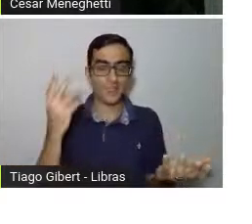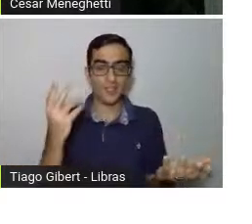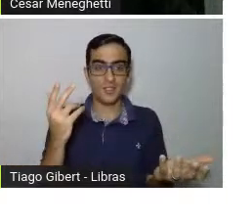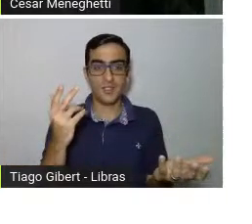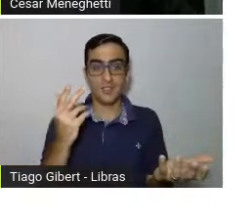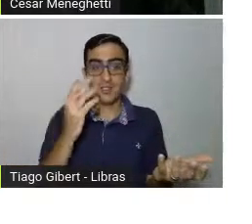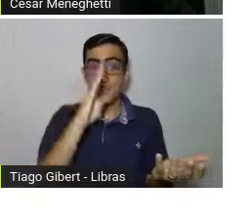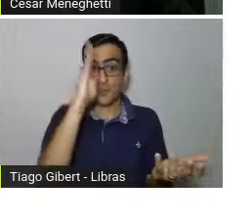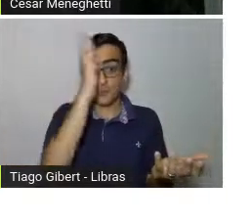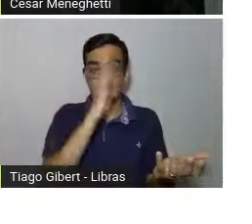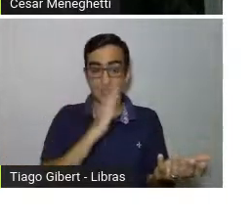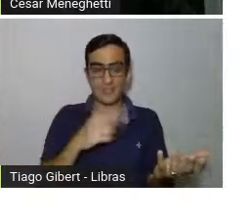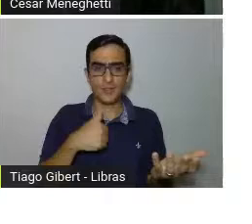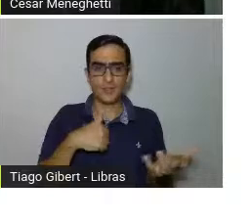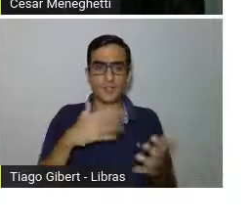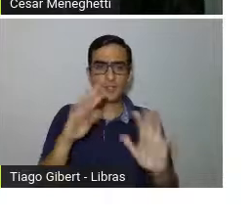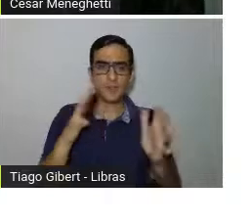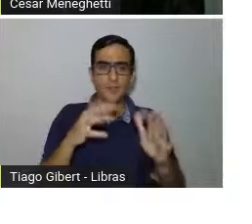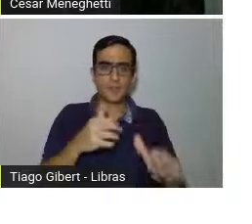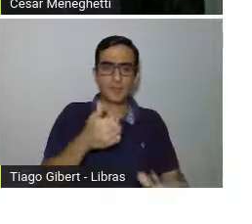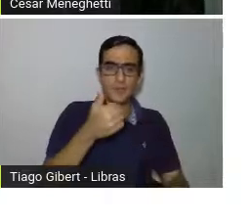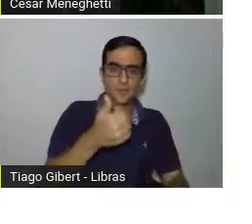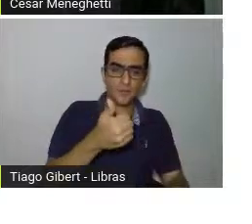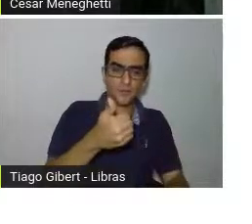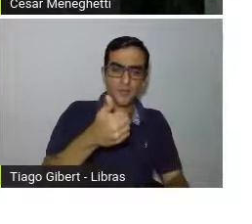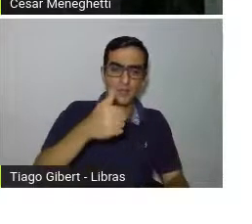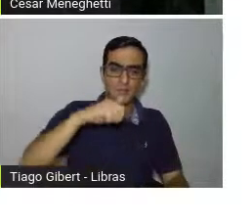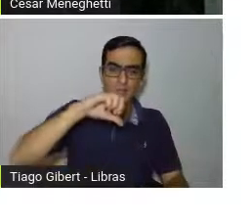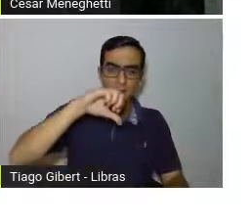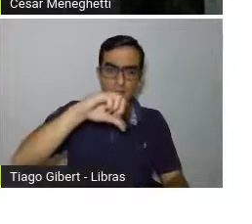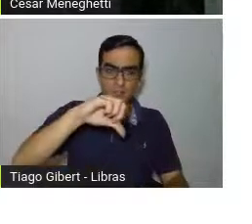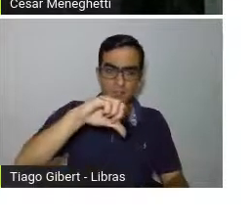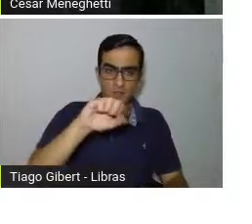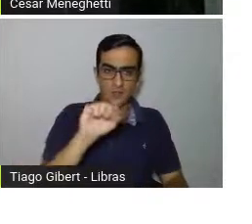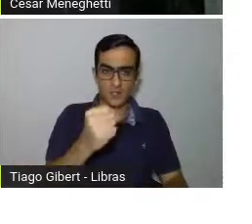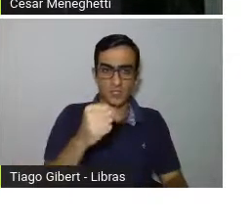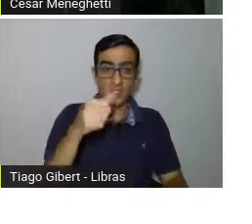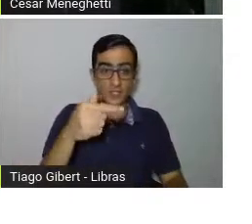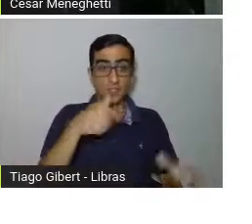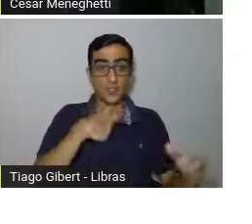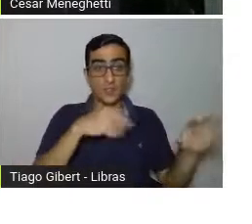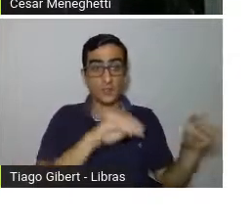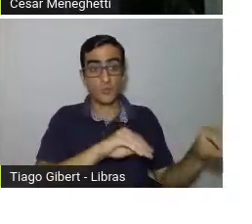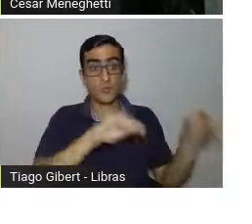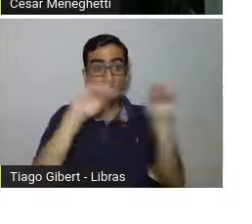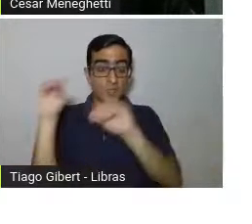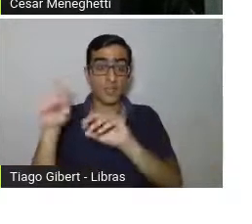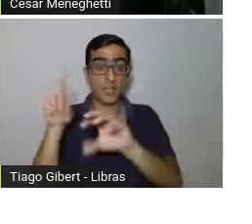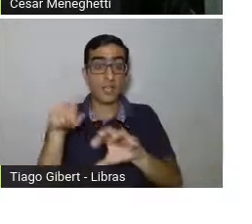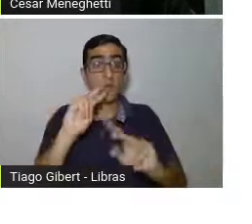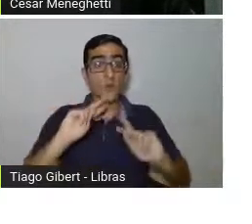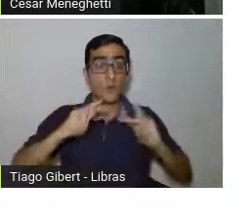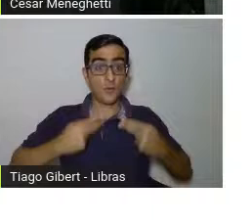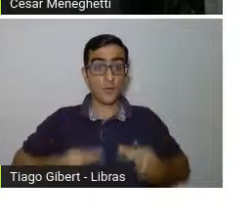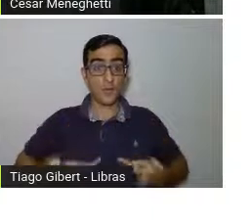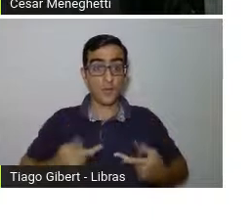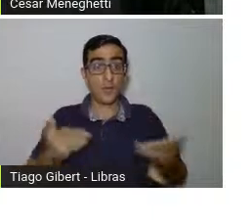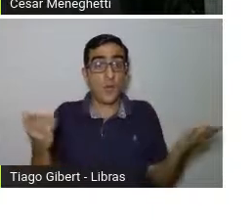eu deixei ele em 87, era um país extremamente humano. Assim. E hoje